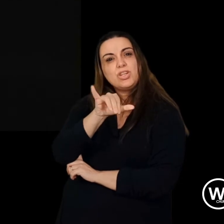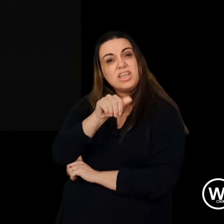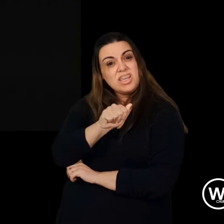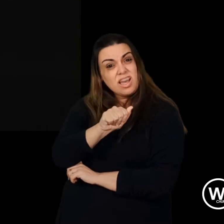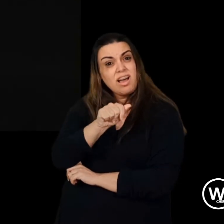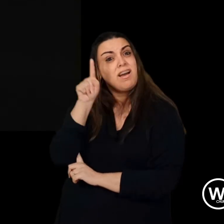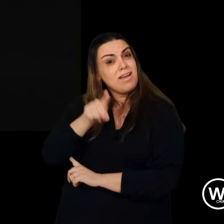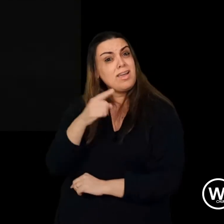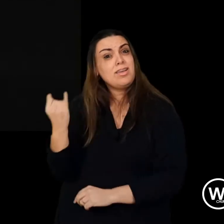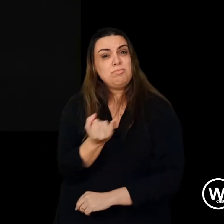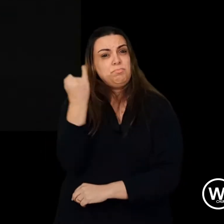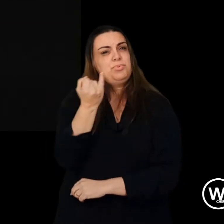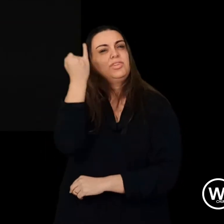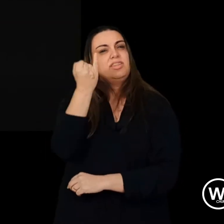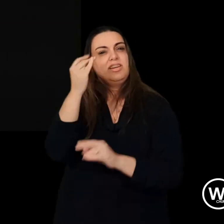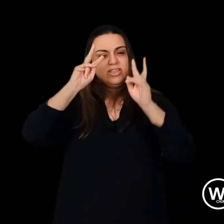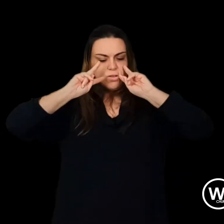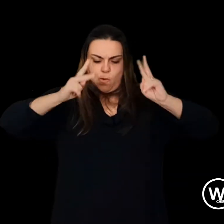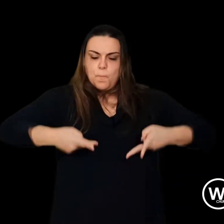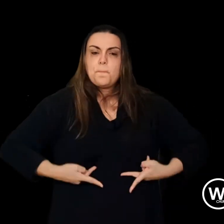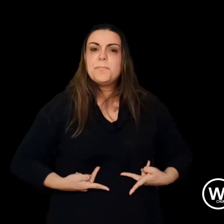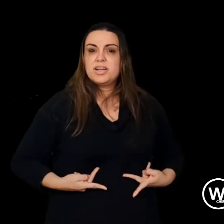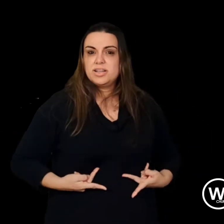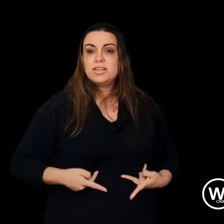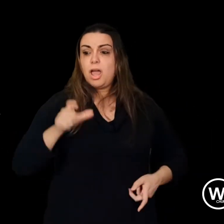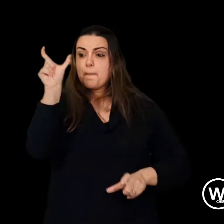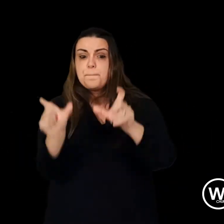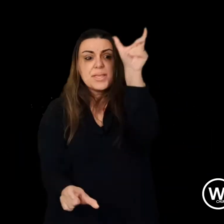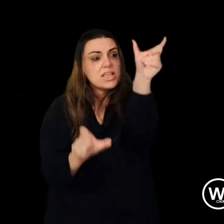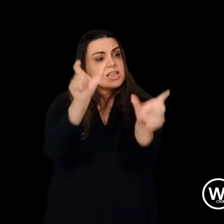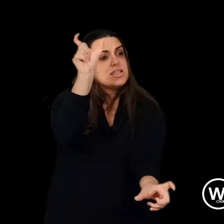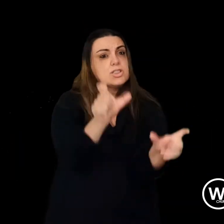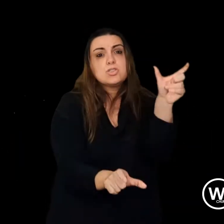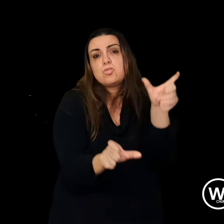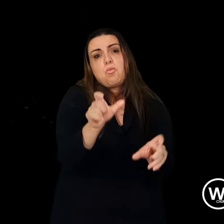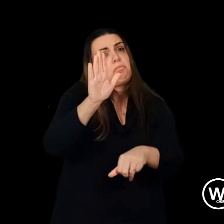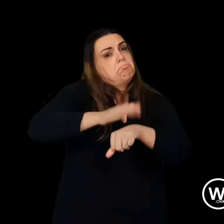duas virtudes muito importantes para o ser humano. E cada pessoa